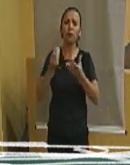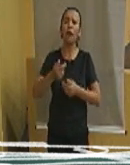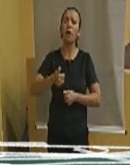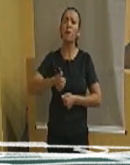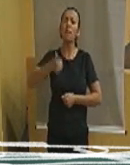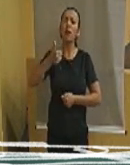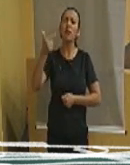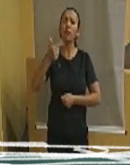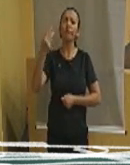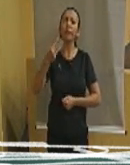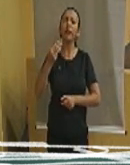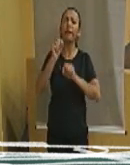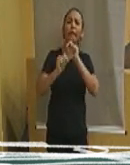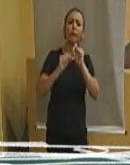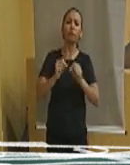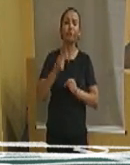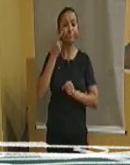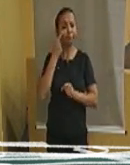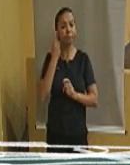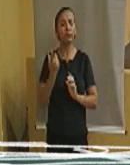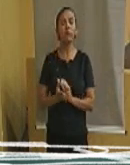sequência da ordem, então, das perguntas.